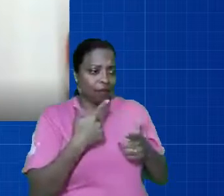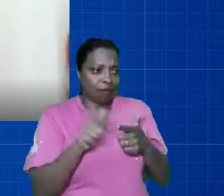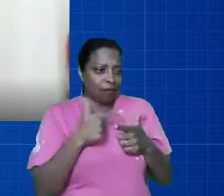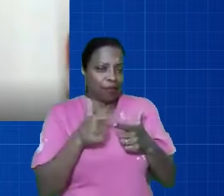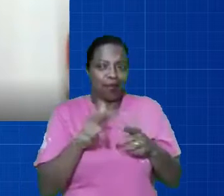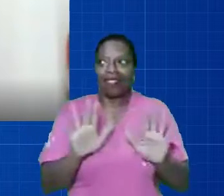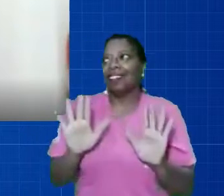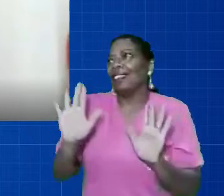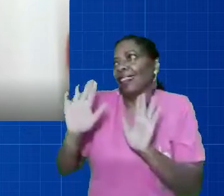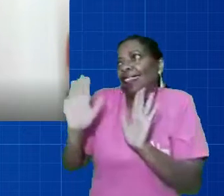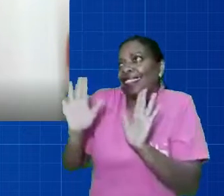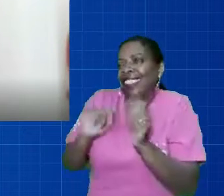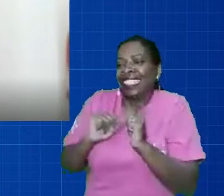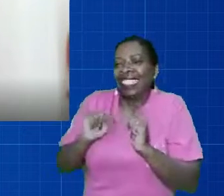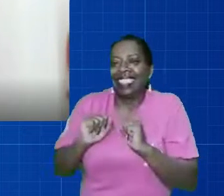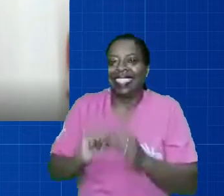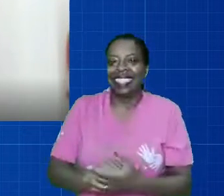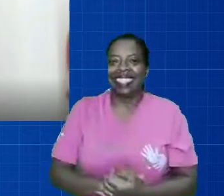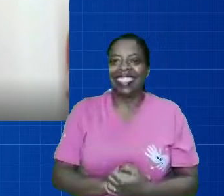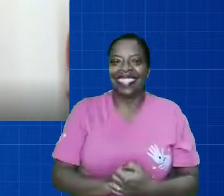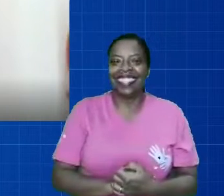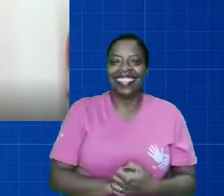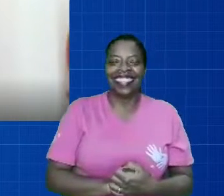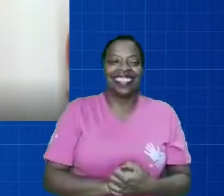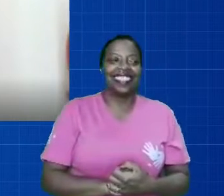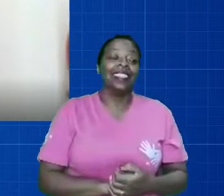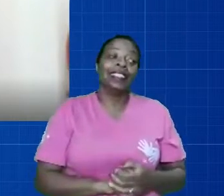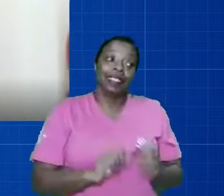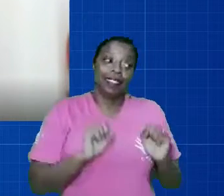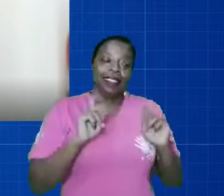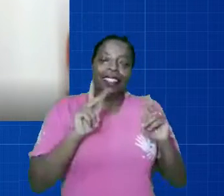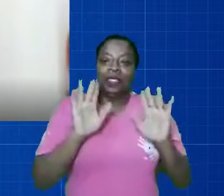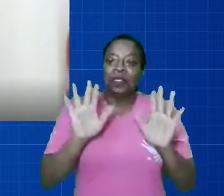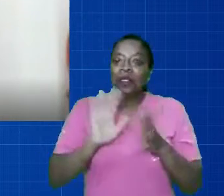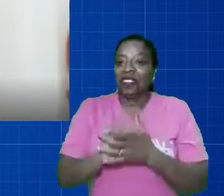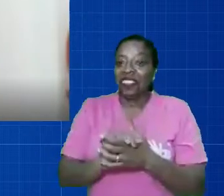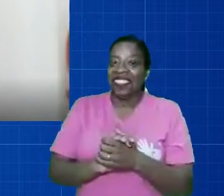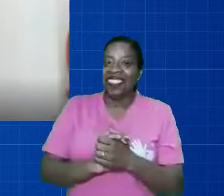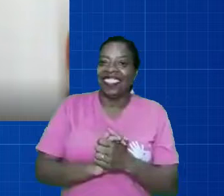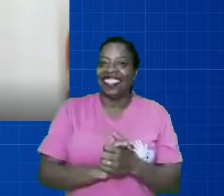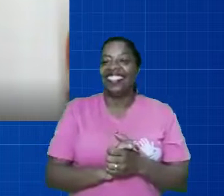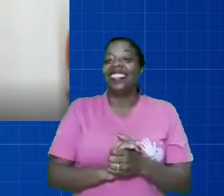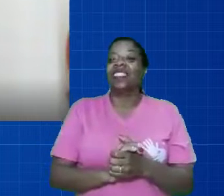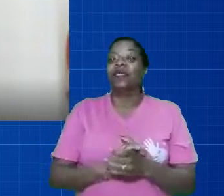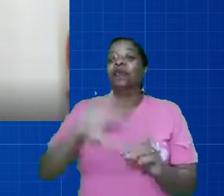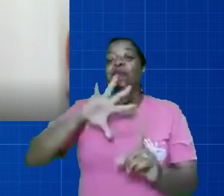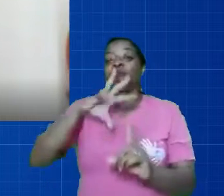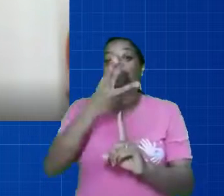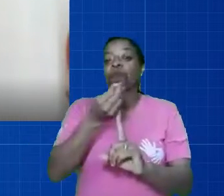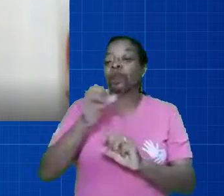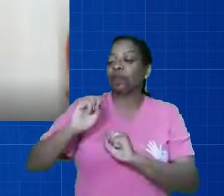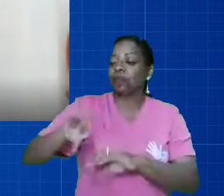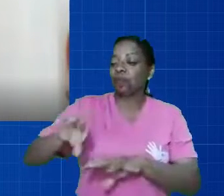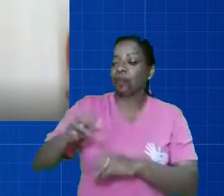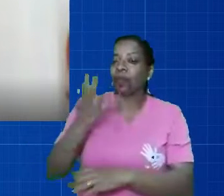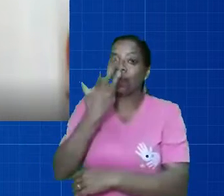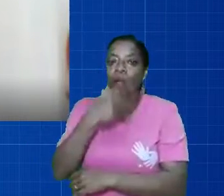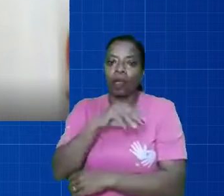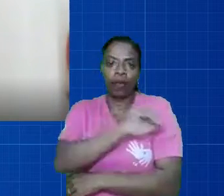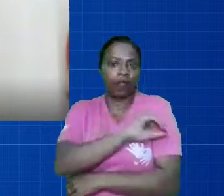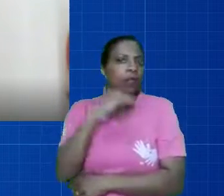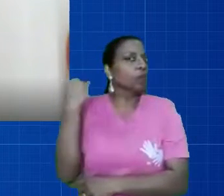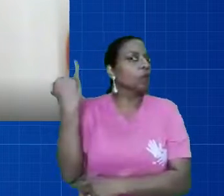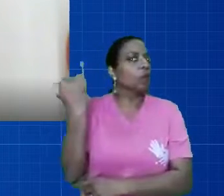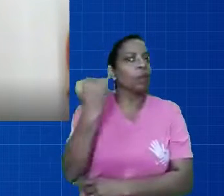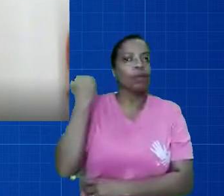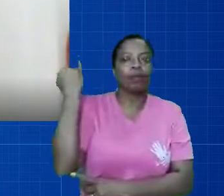Então, essa questão, por exemplo, da arte para a educação infantil é importantíssima. Sim. Quando eu estava na oficina,